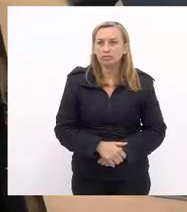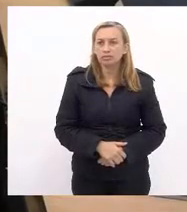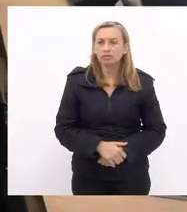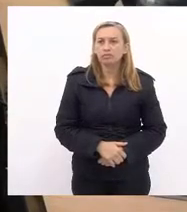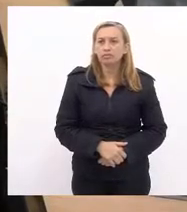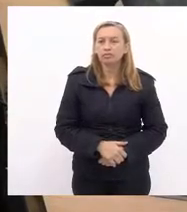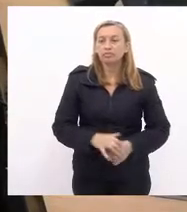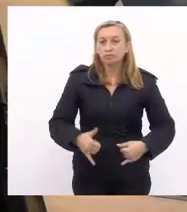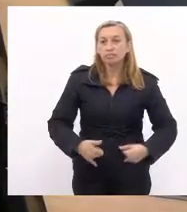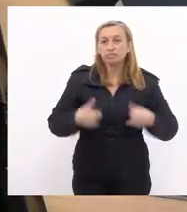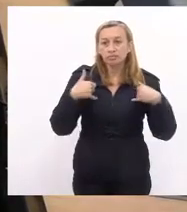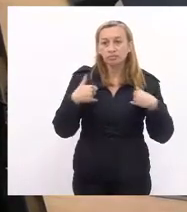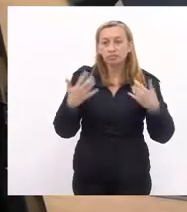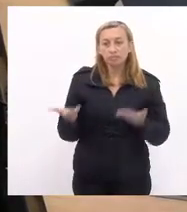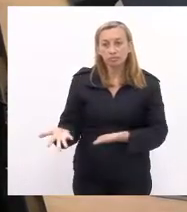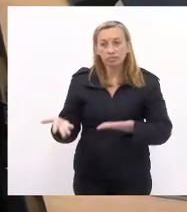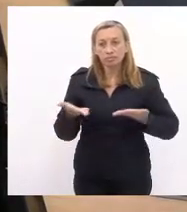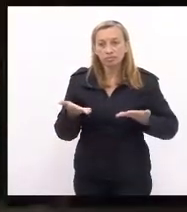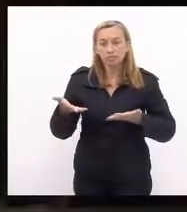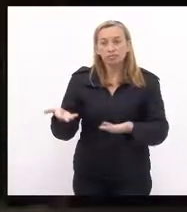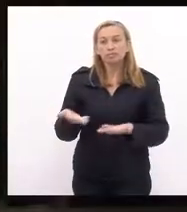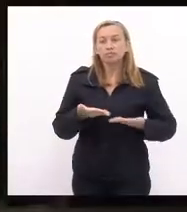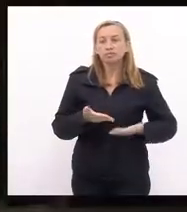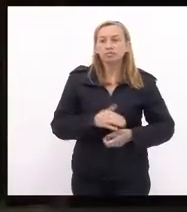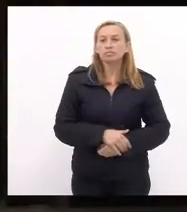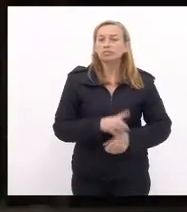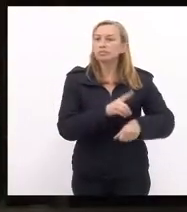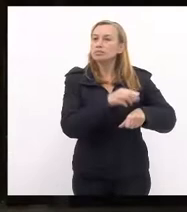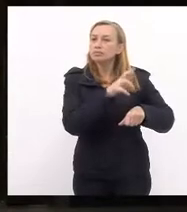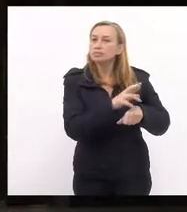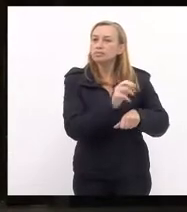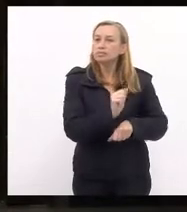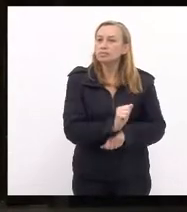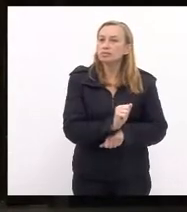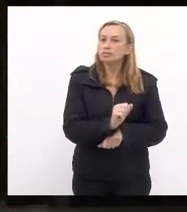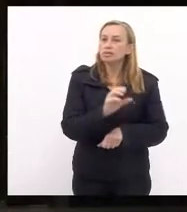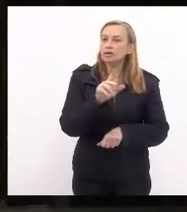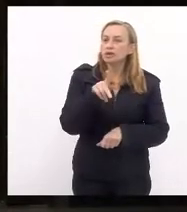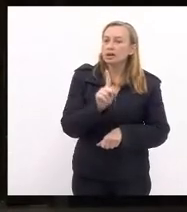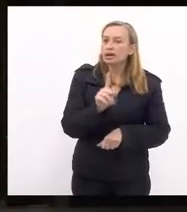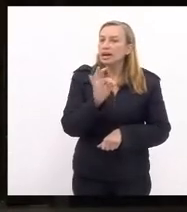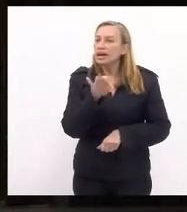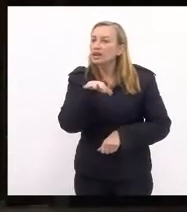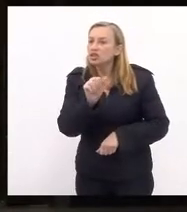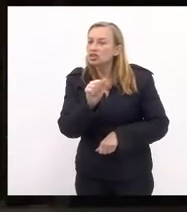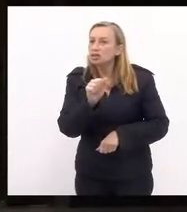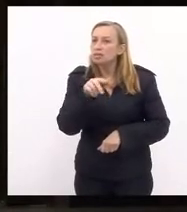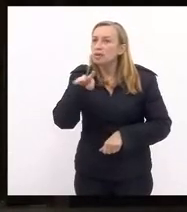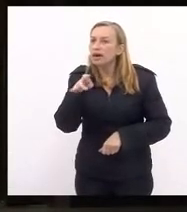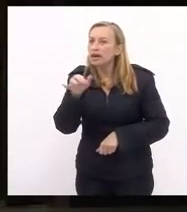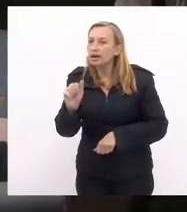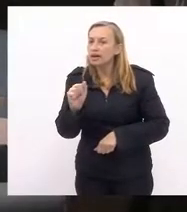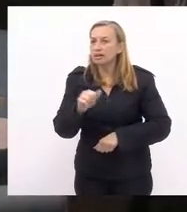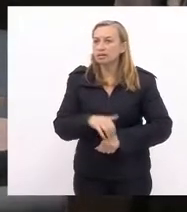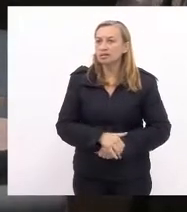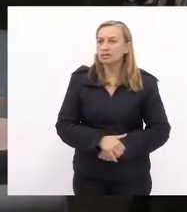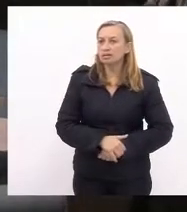Tenho a honra de chamar a excelentíssima doutora Kátia Maria Lopes Amorim.